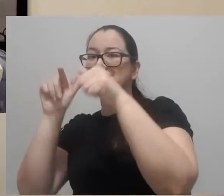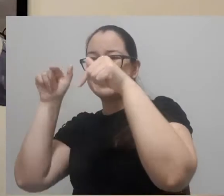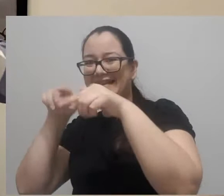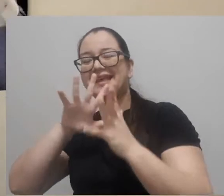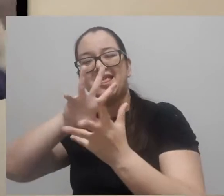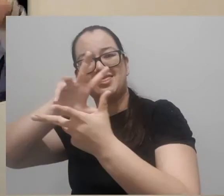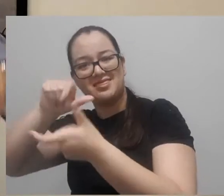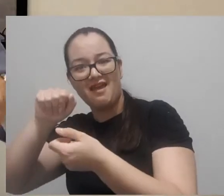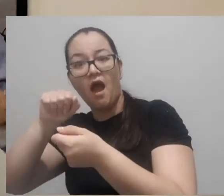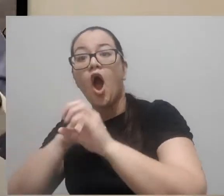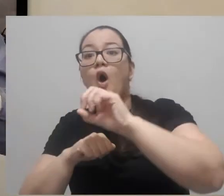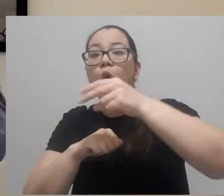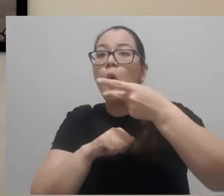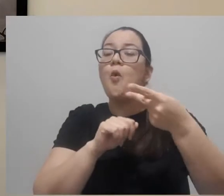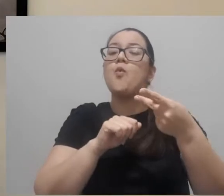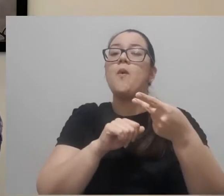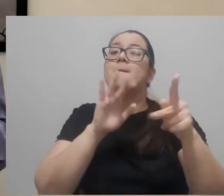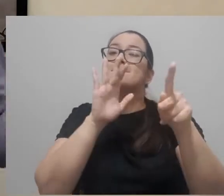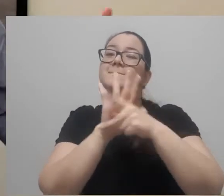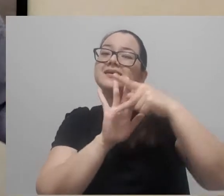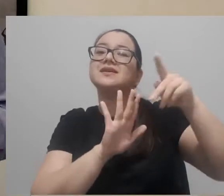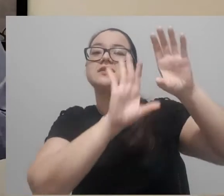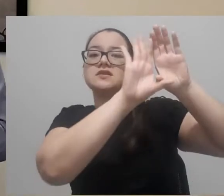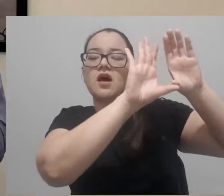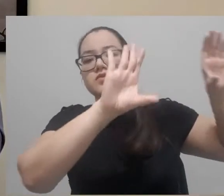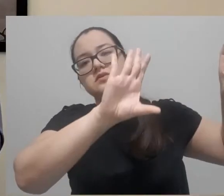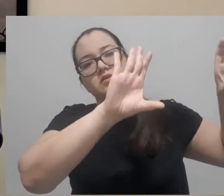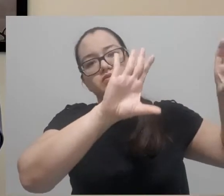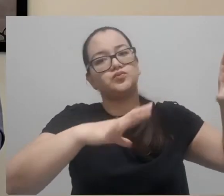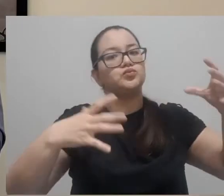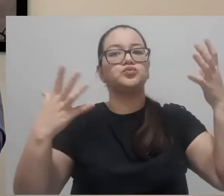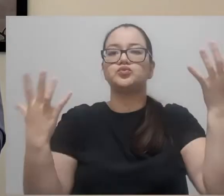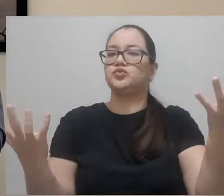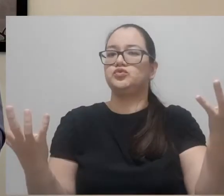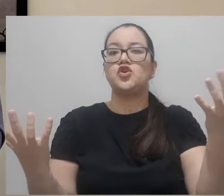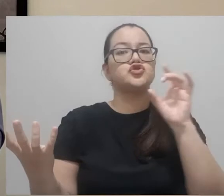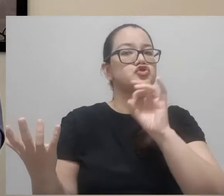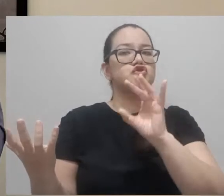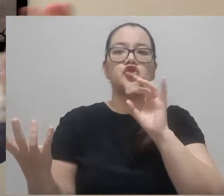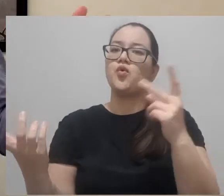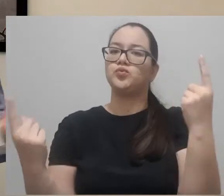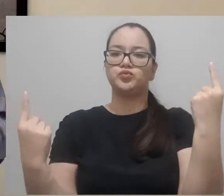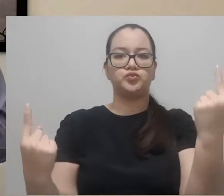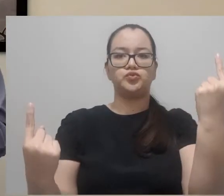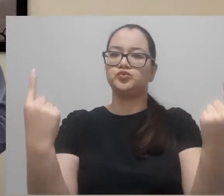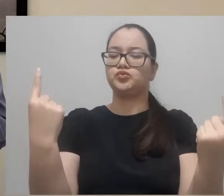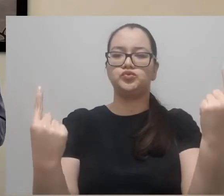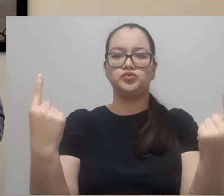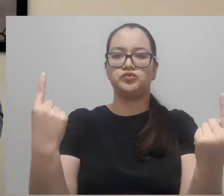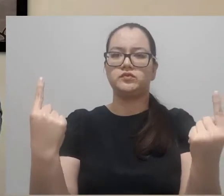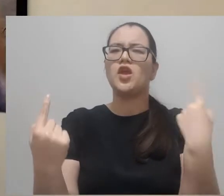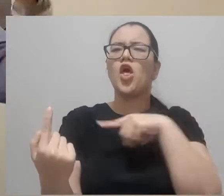nossos tesouros são terrenos, ou os nossos tesouros são celestiais. Quais são os nossos